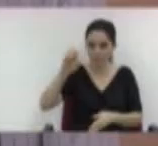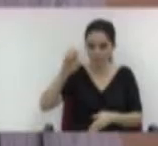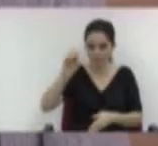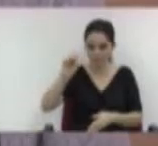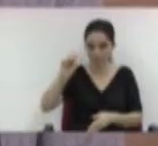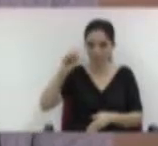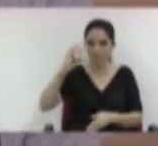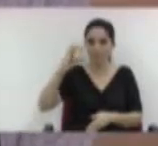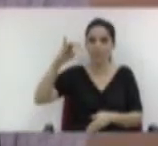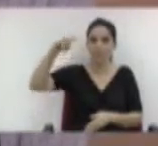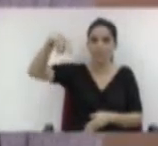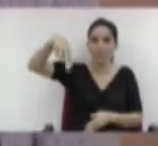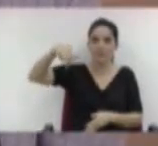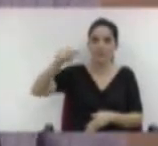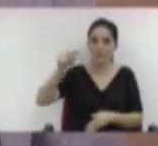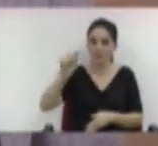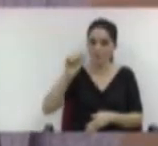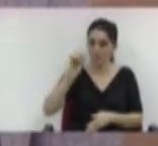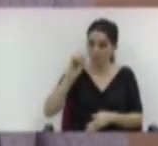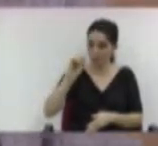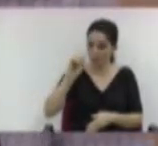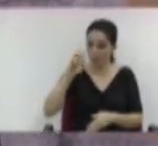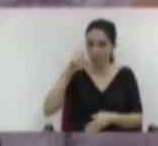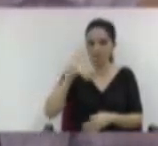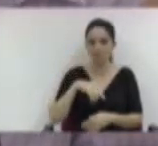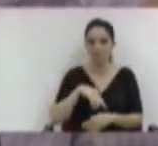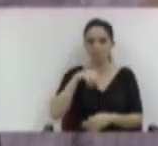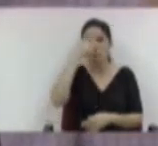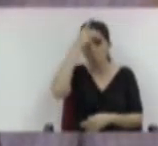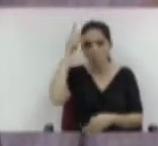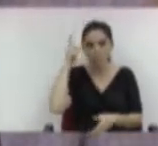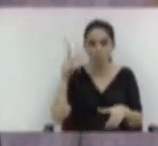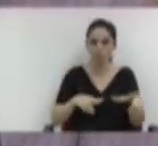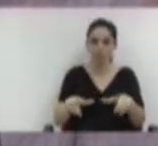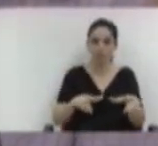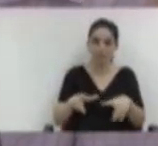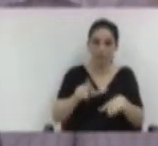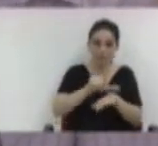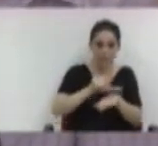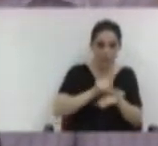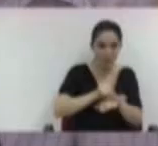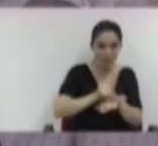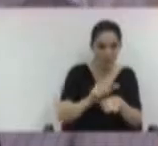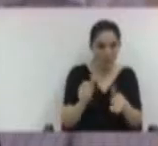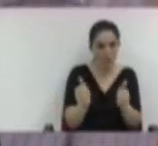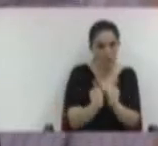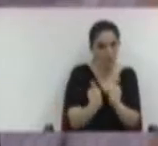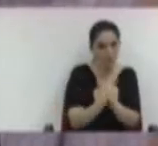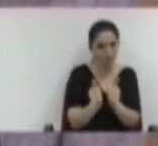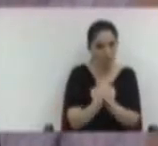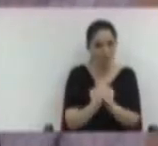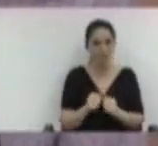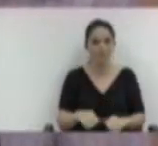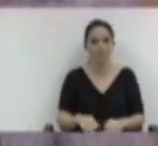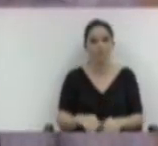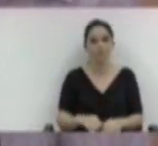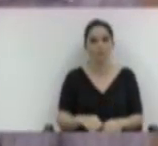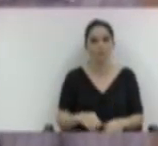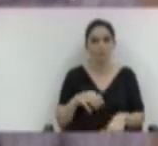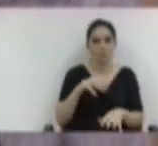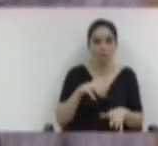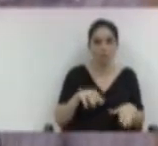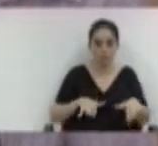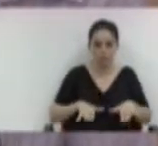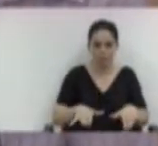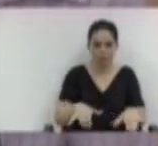nós comerciantes e pelo trabalho que está sendo feito pela empreiteira, que muitas vezes foi tido como estava fazendo